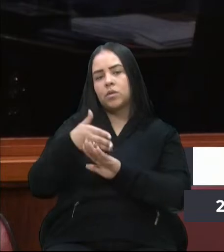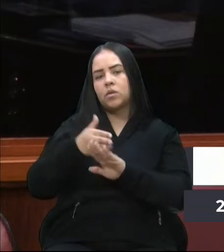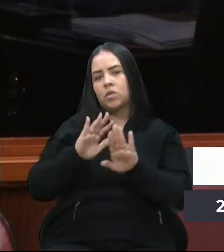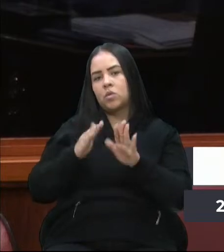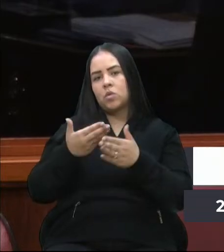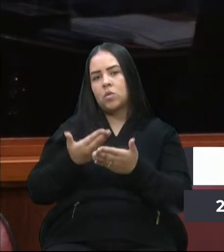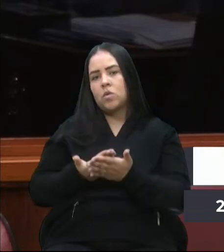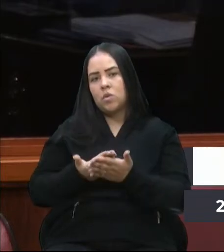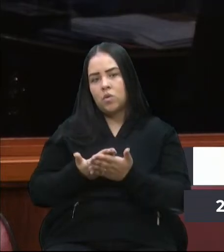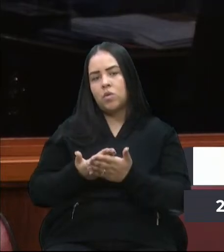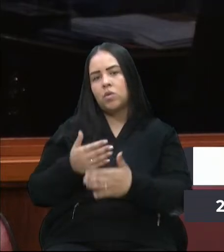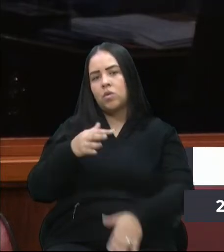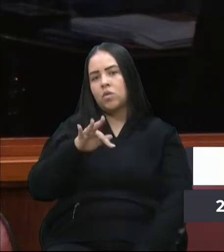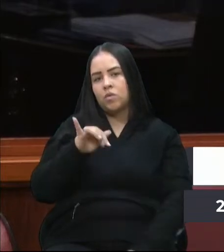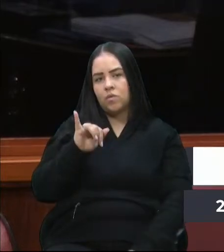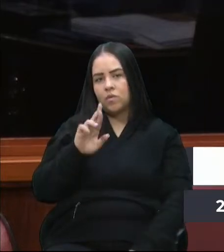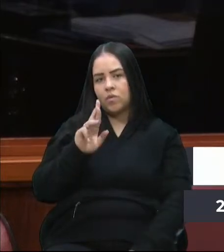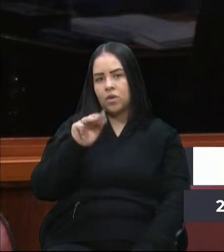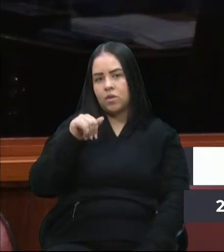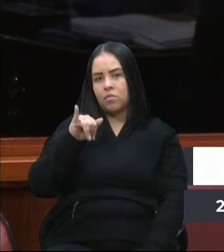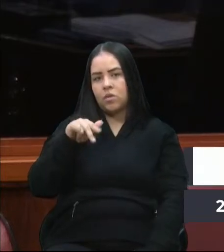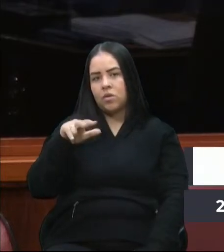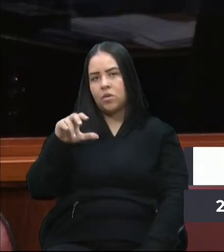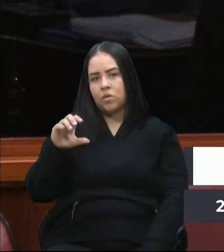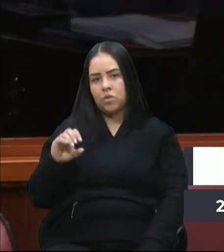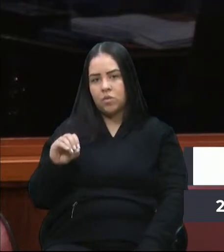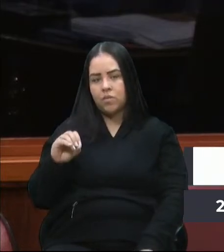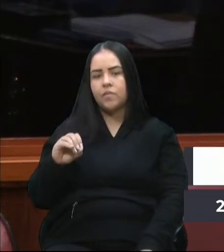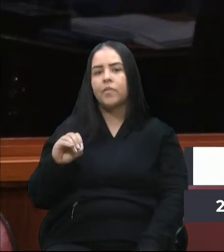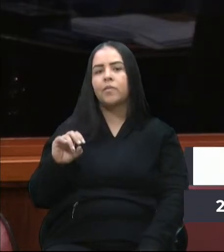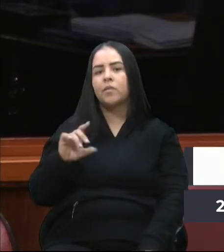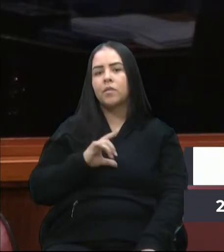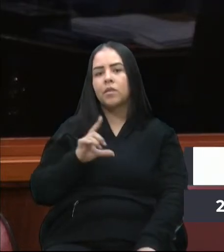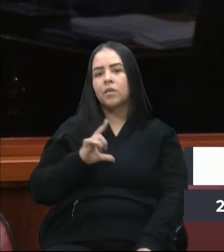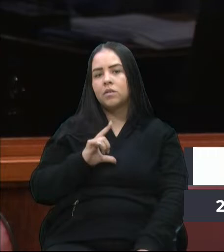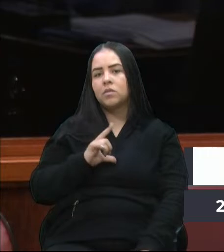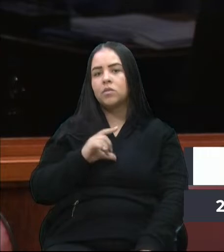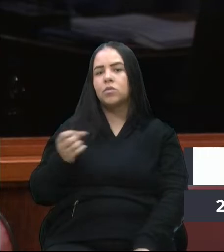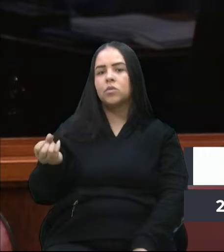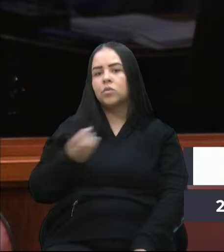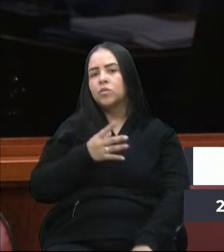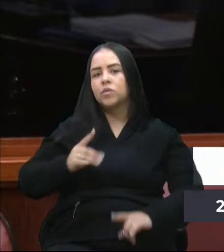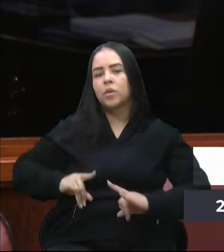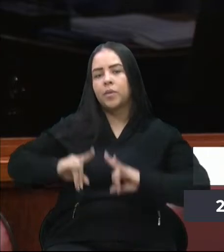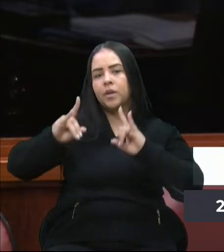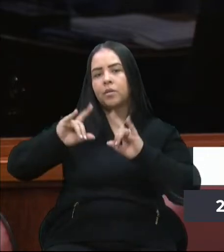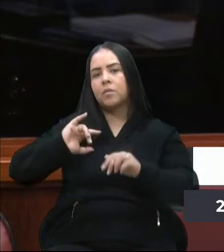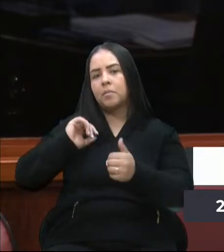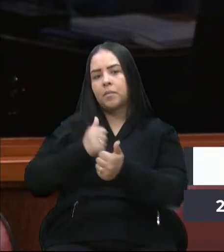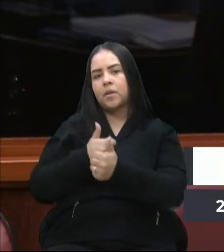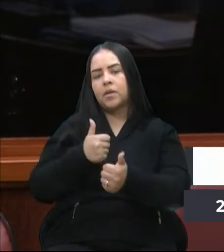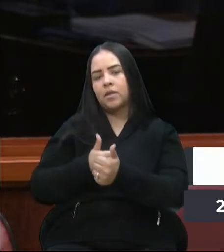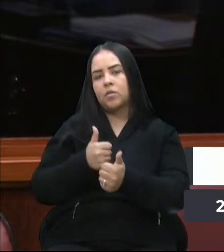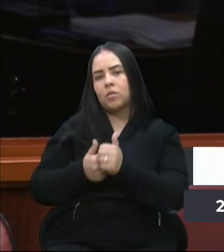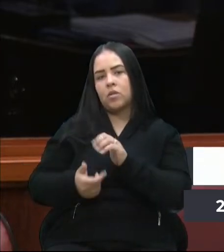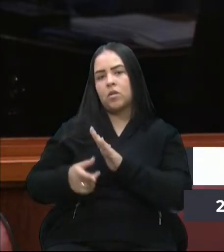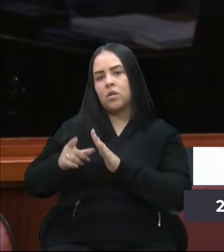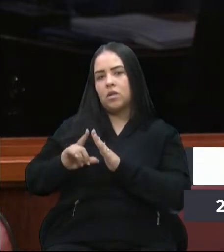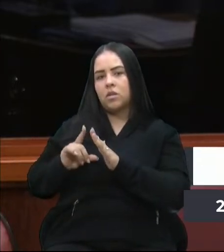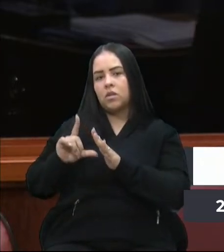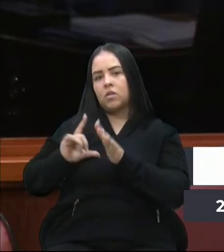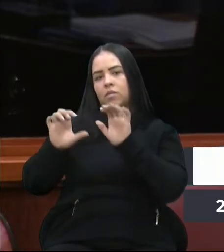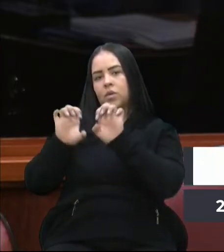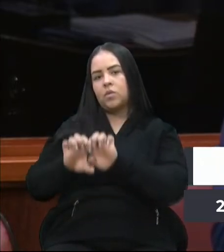Municipal de Ensino Fundamental Firmino Ferronato é contemplada com um novo prédio, com localização próxima anterior e com uma